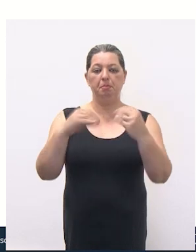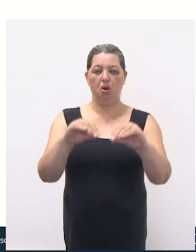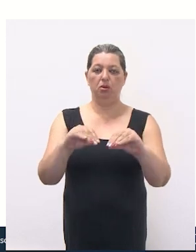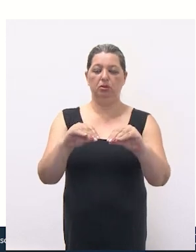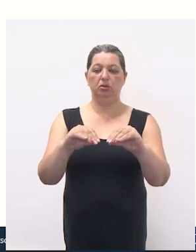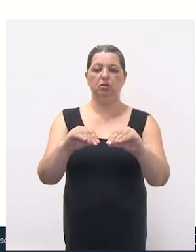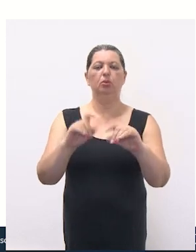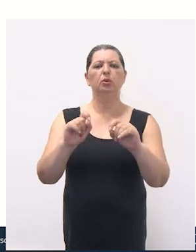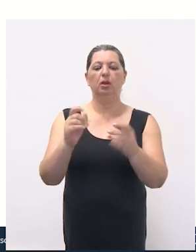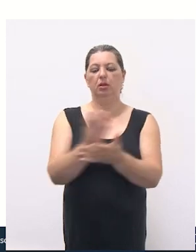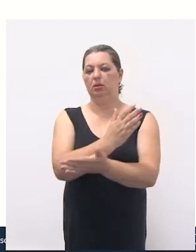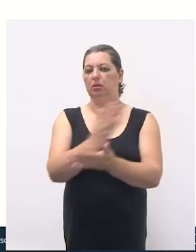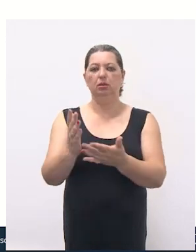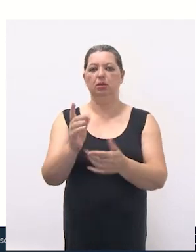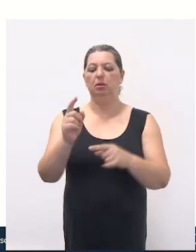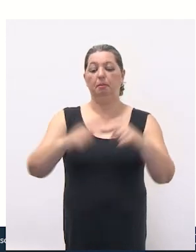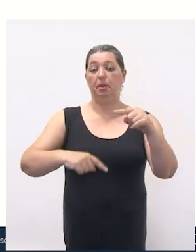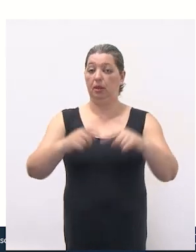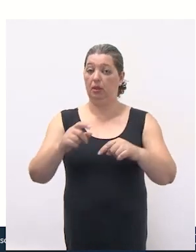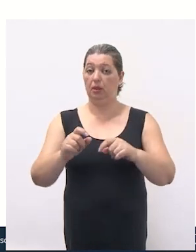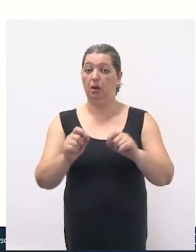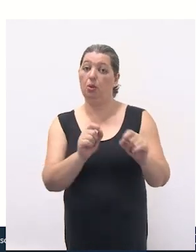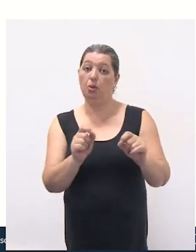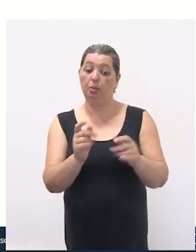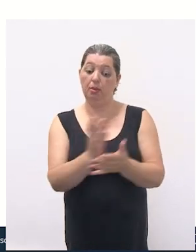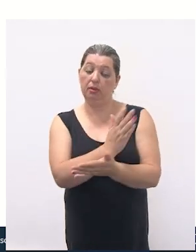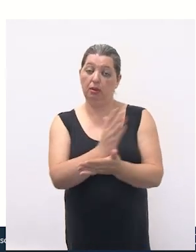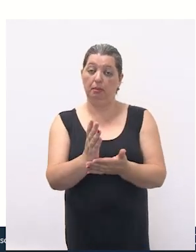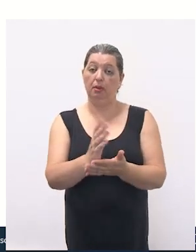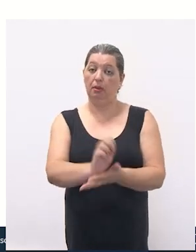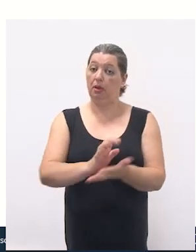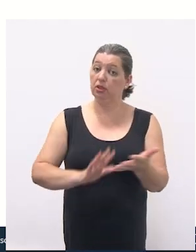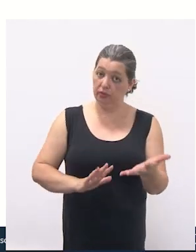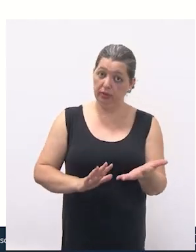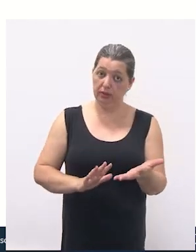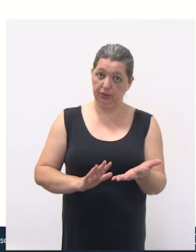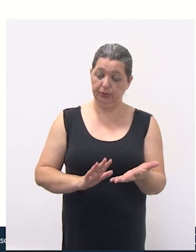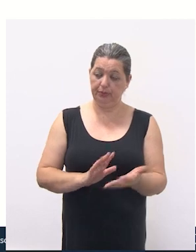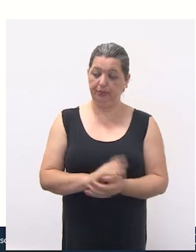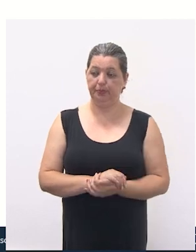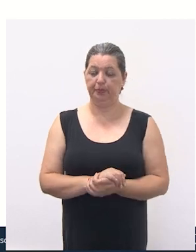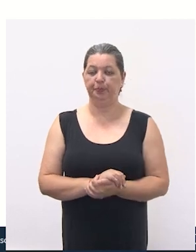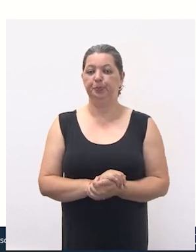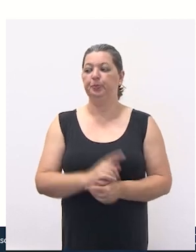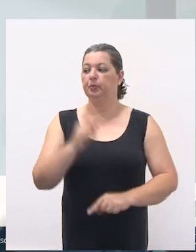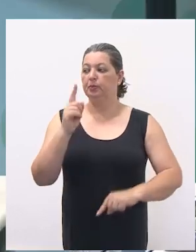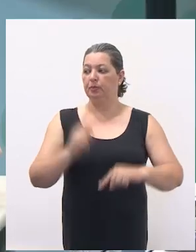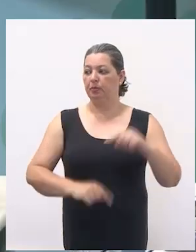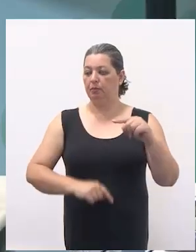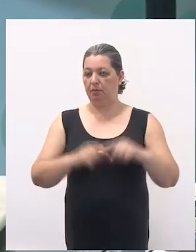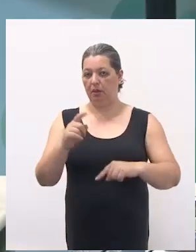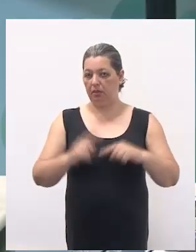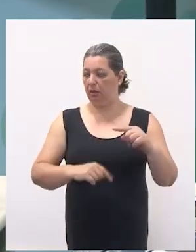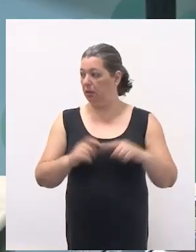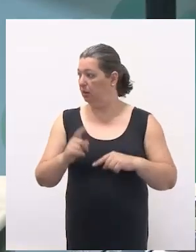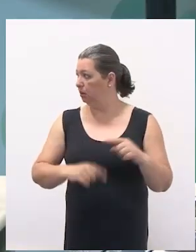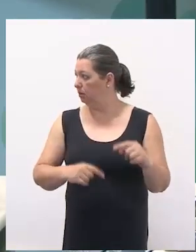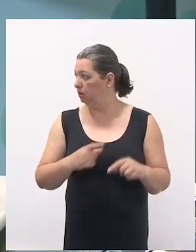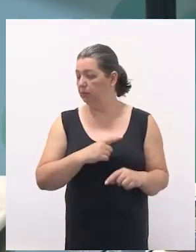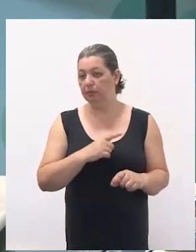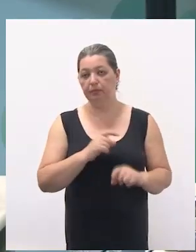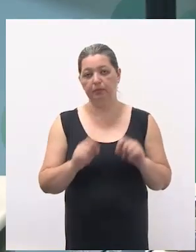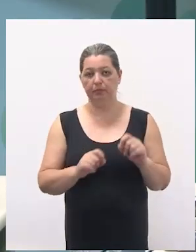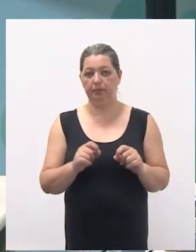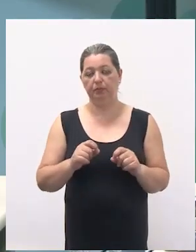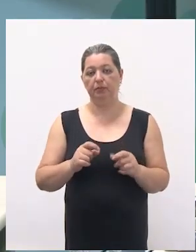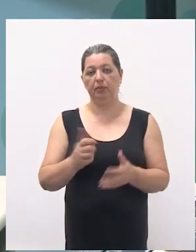o que é material e o que é atividade. Atividade é o que você quer avaliar. Material, às vezes, é um conteúdo que você precisa enviar aos